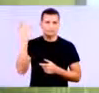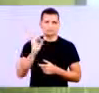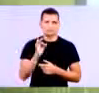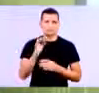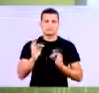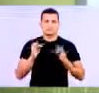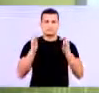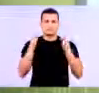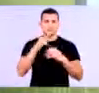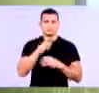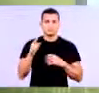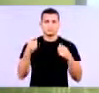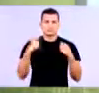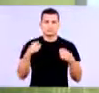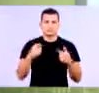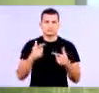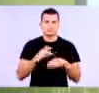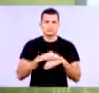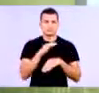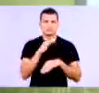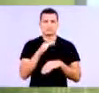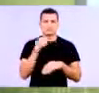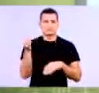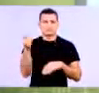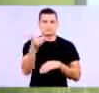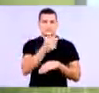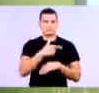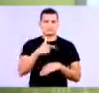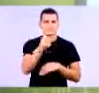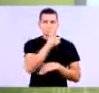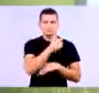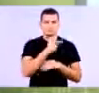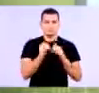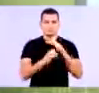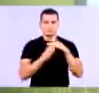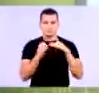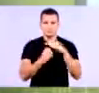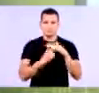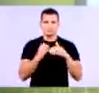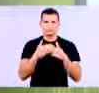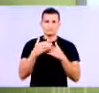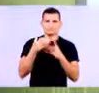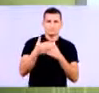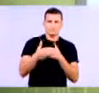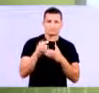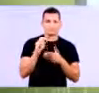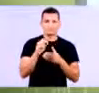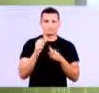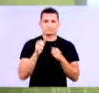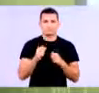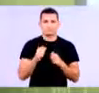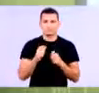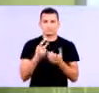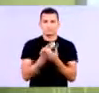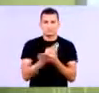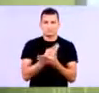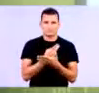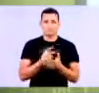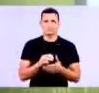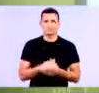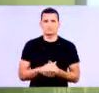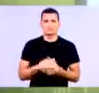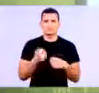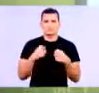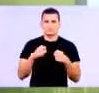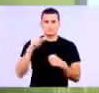tecnológica, elas precisem, mais do que as outras empresas, estarem à frente do que poderá vir a ocorrer, né? Então, eles têm